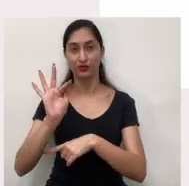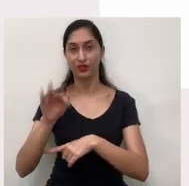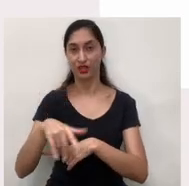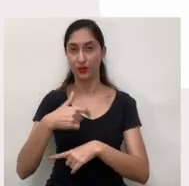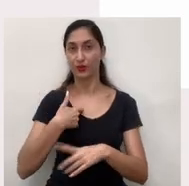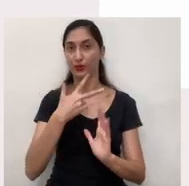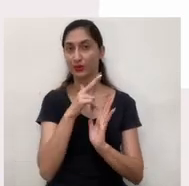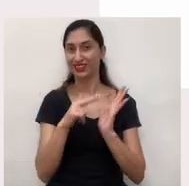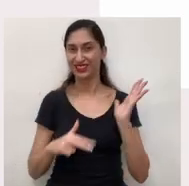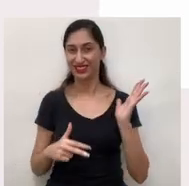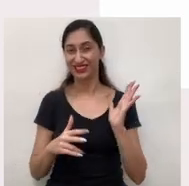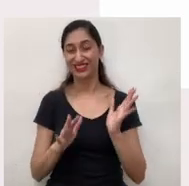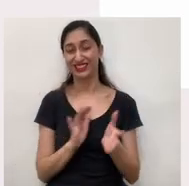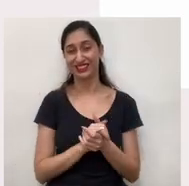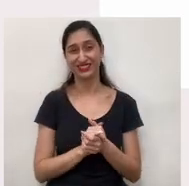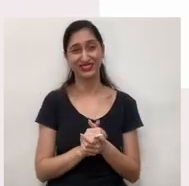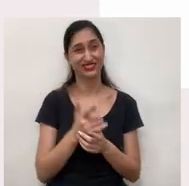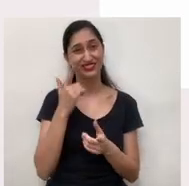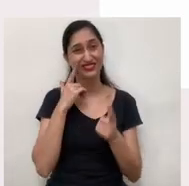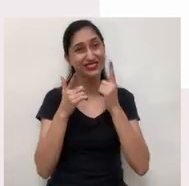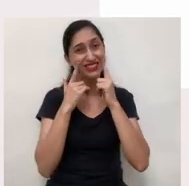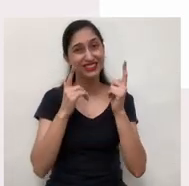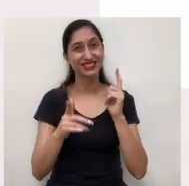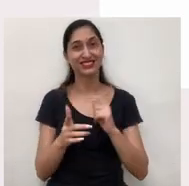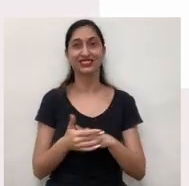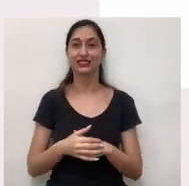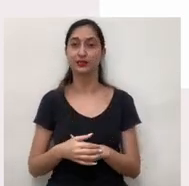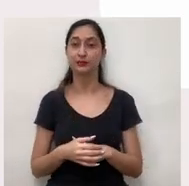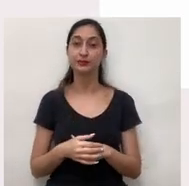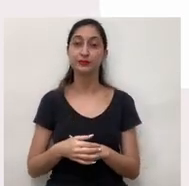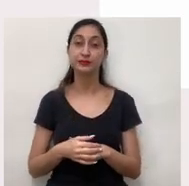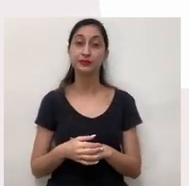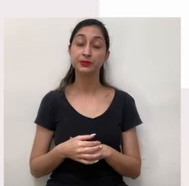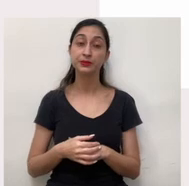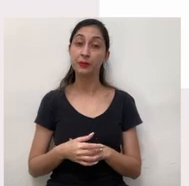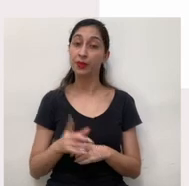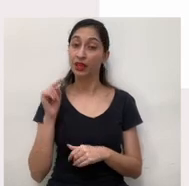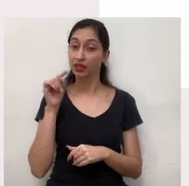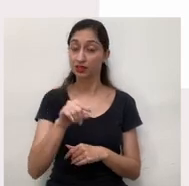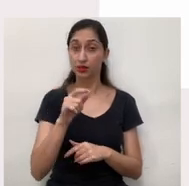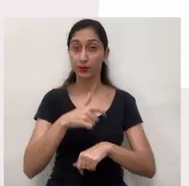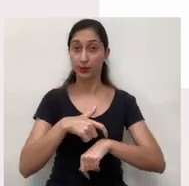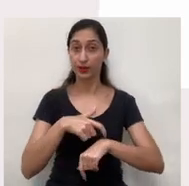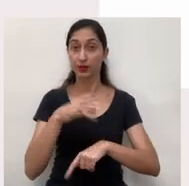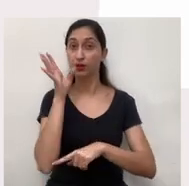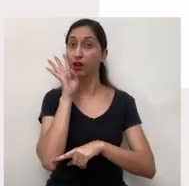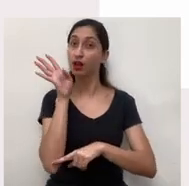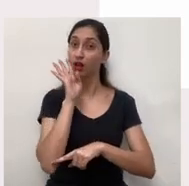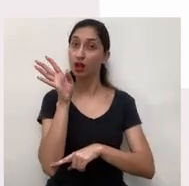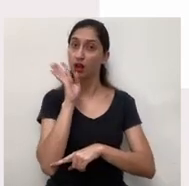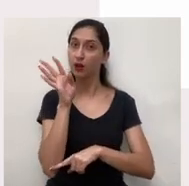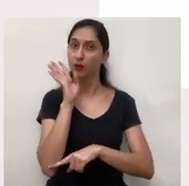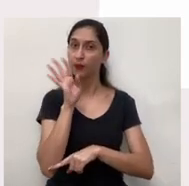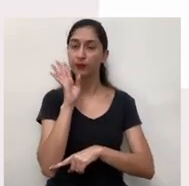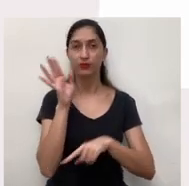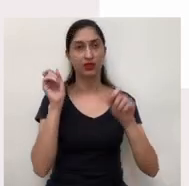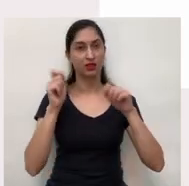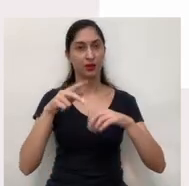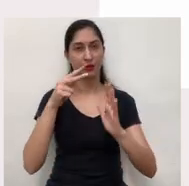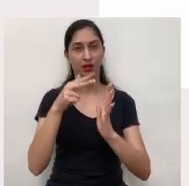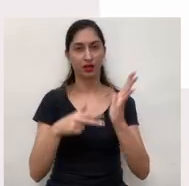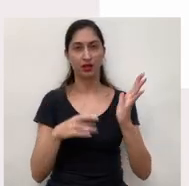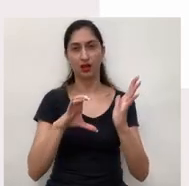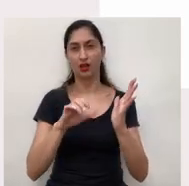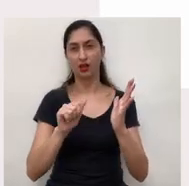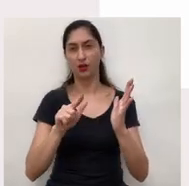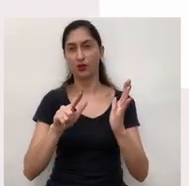gente faz. O que faz? Essa é uma passagem legal, assim, esse que dá para dar um trechinho só, o do Calvino